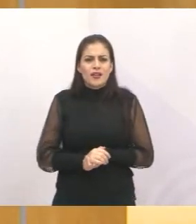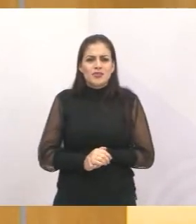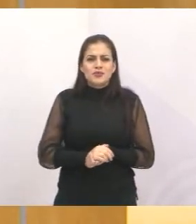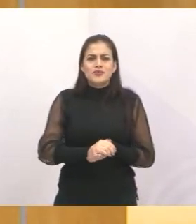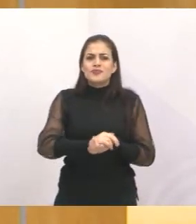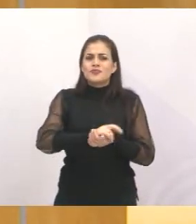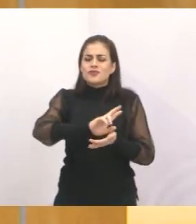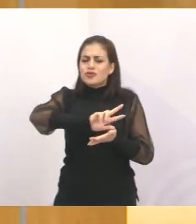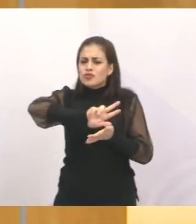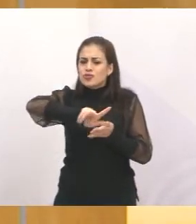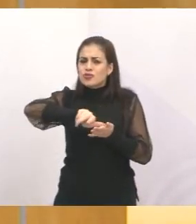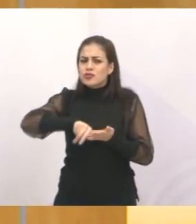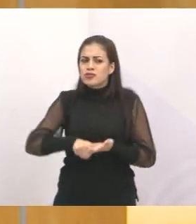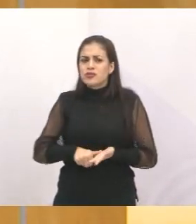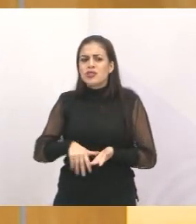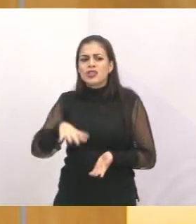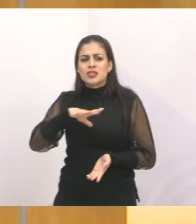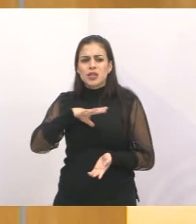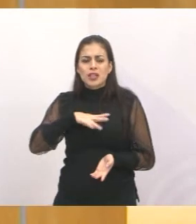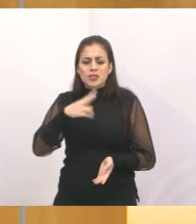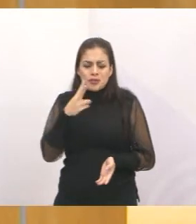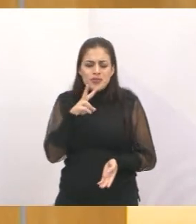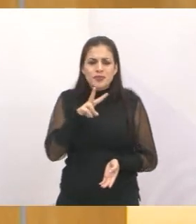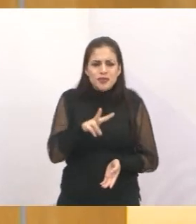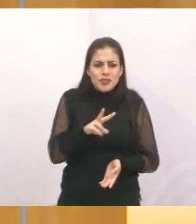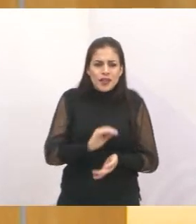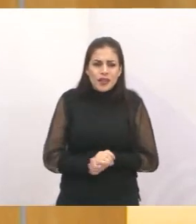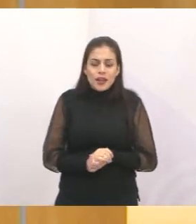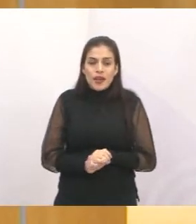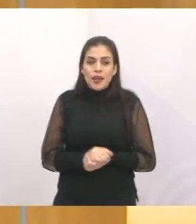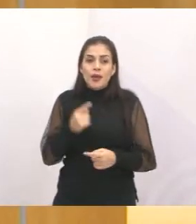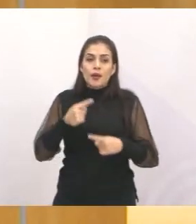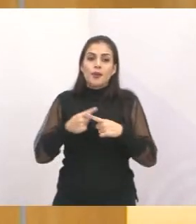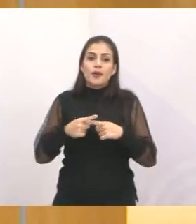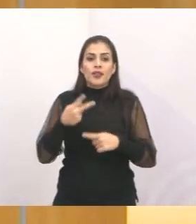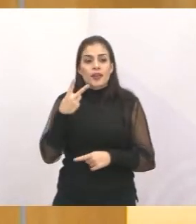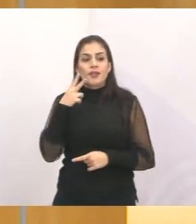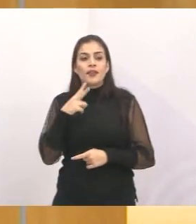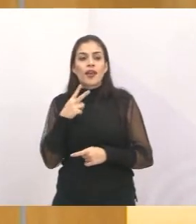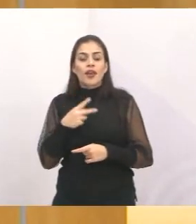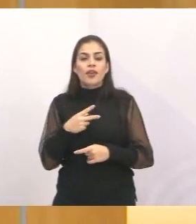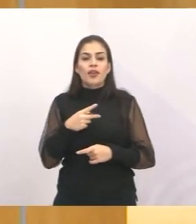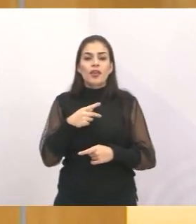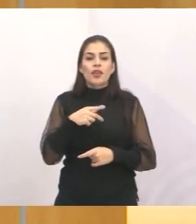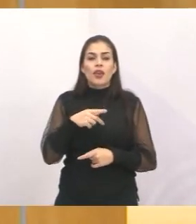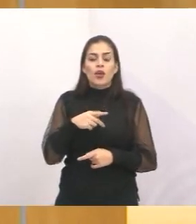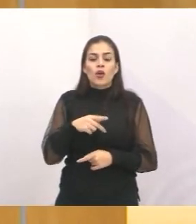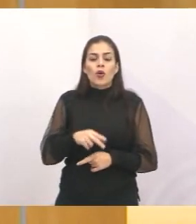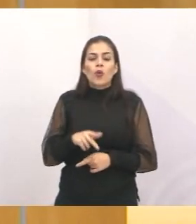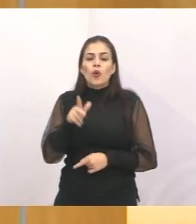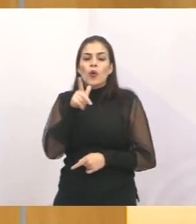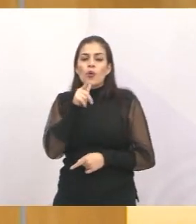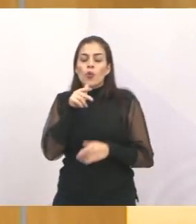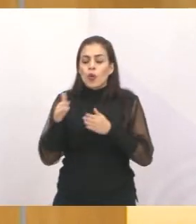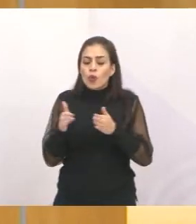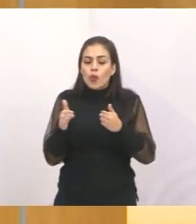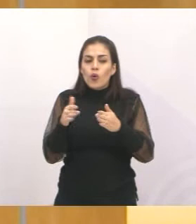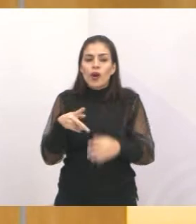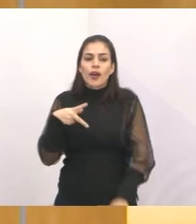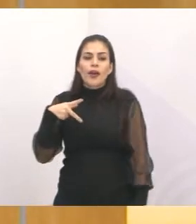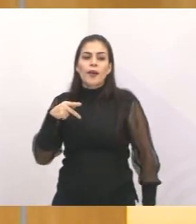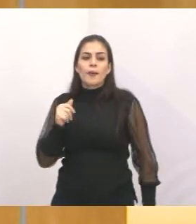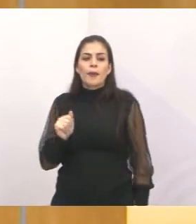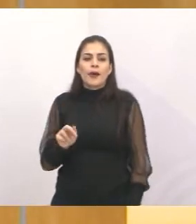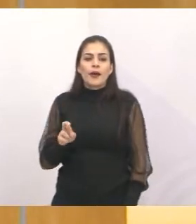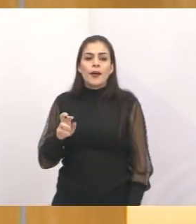Paraíba e nas cidades do Brasil. Porque o Rio Paraíba, por onde passa, recebe dejetos, recebe esgoto.